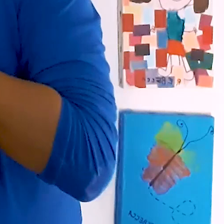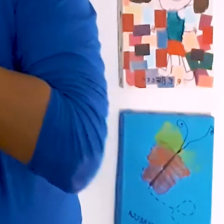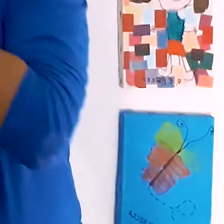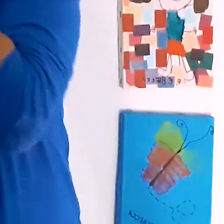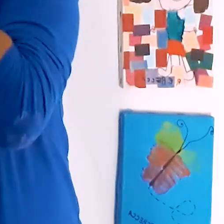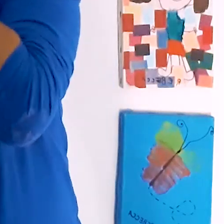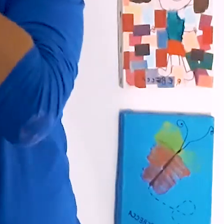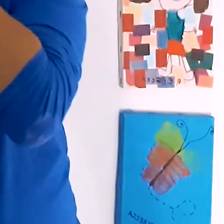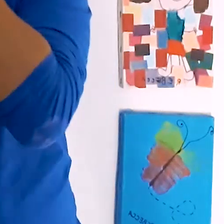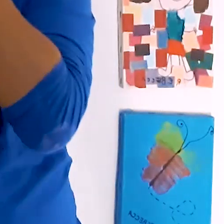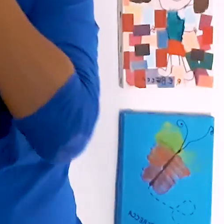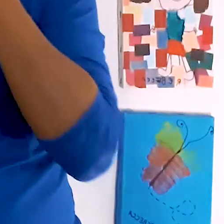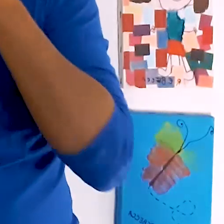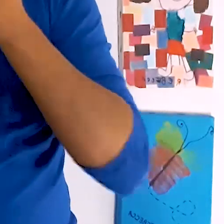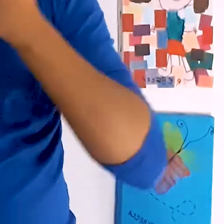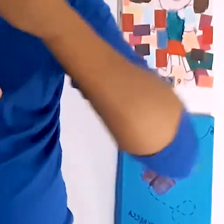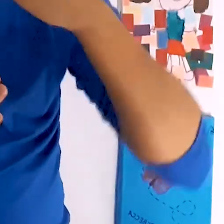Nossa!